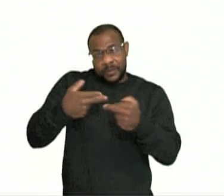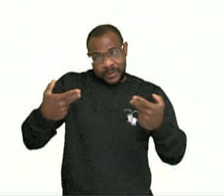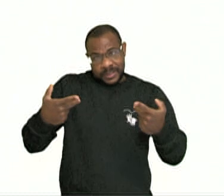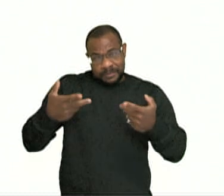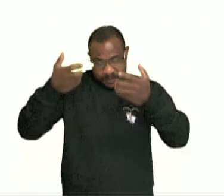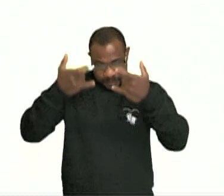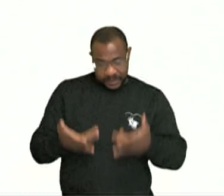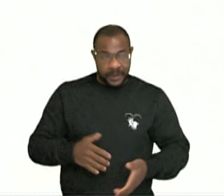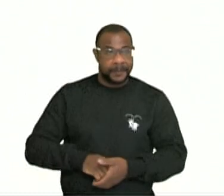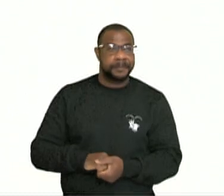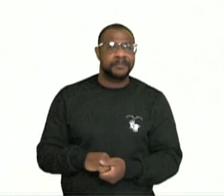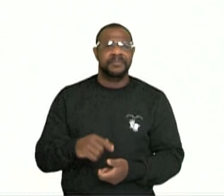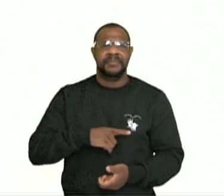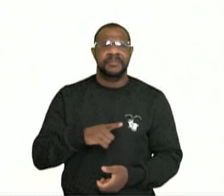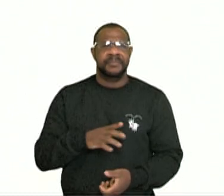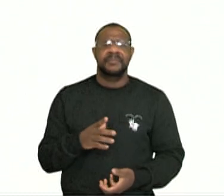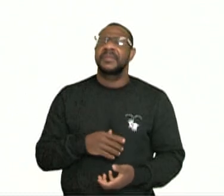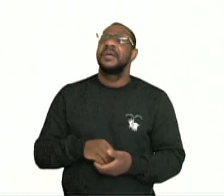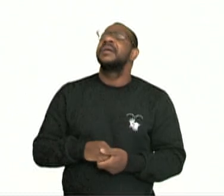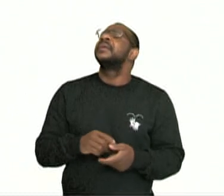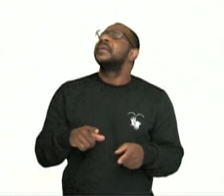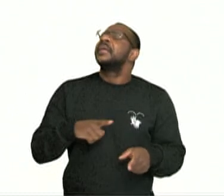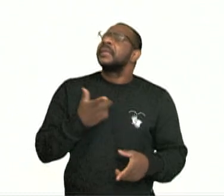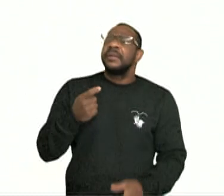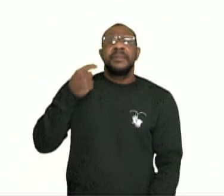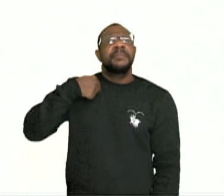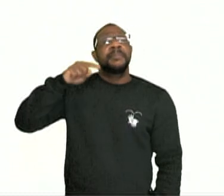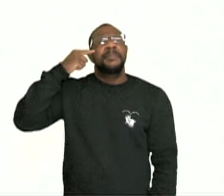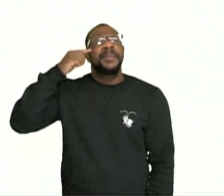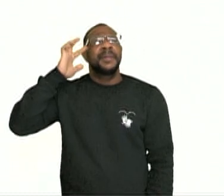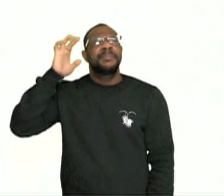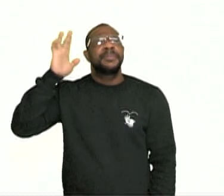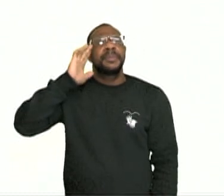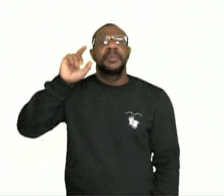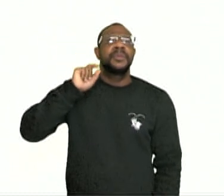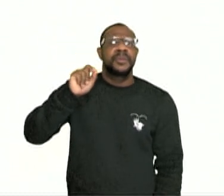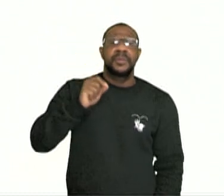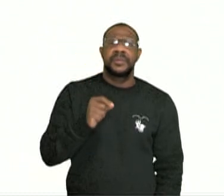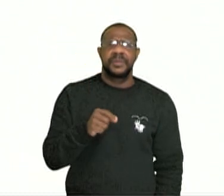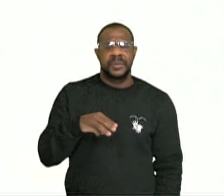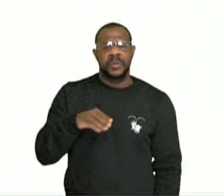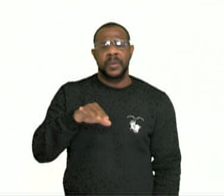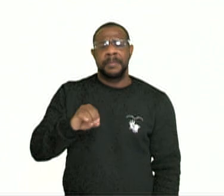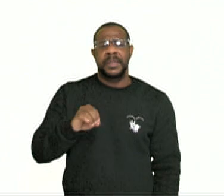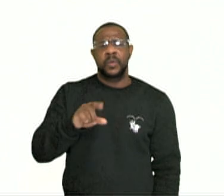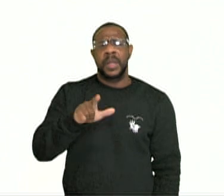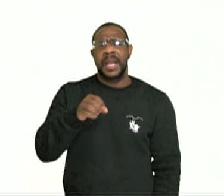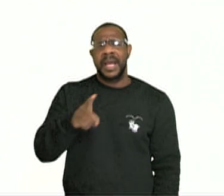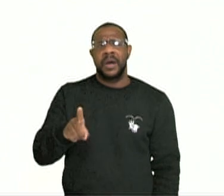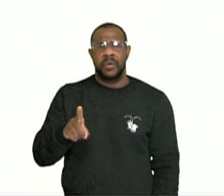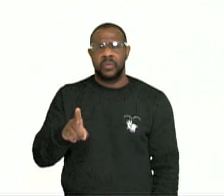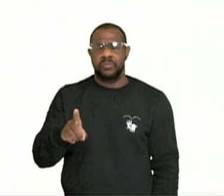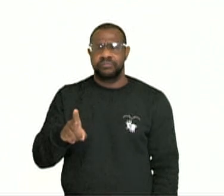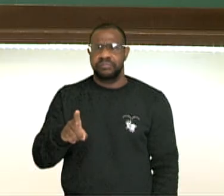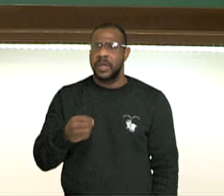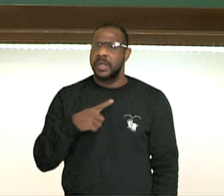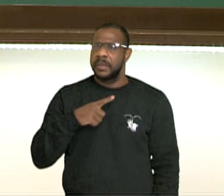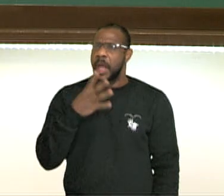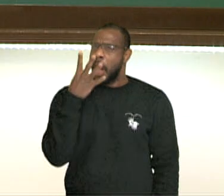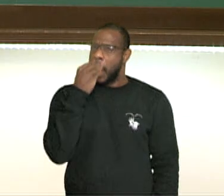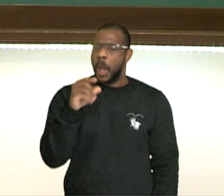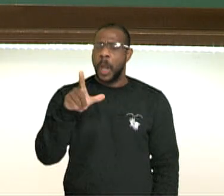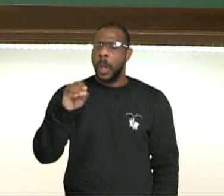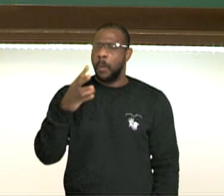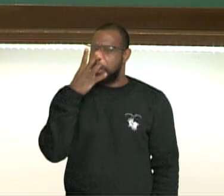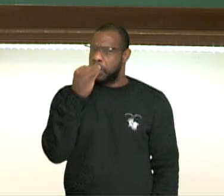Então, eu vou trazer lá para o meu campo do pensamento, vou trazer o mico-leão dourado, vou trazer o lobo-guará, que